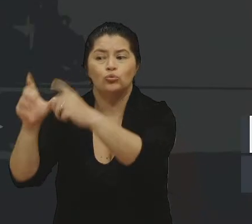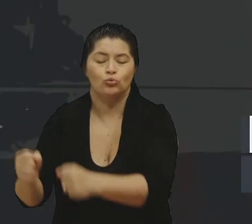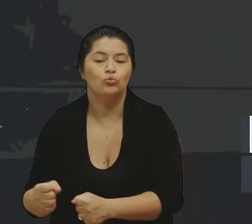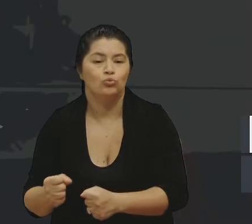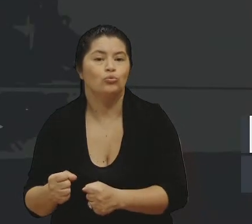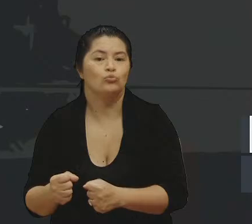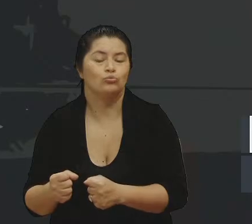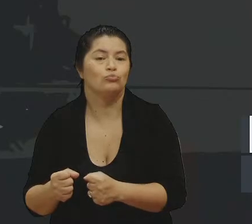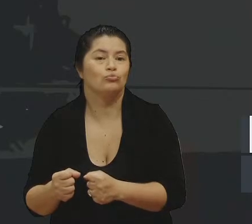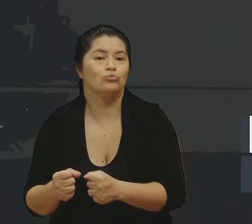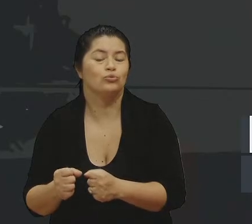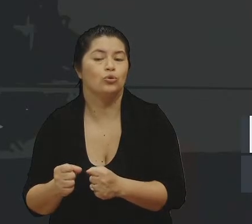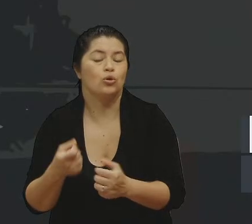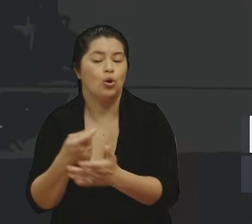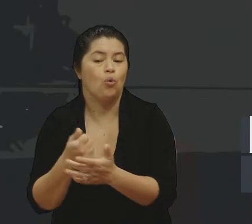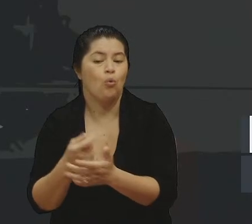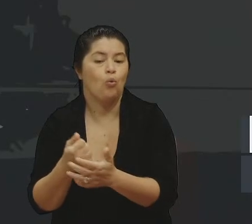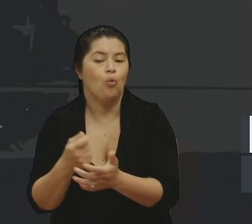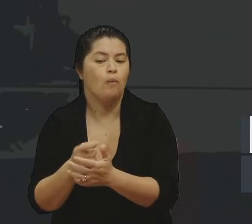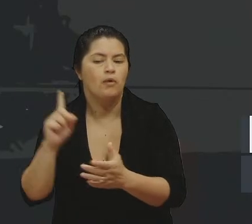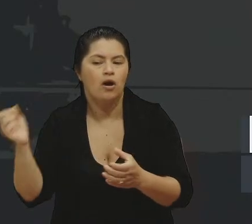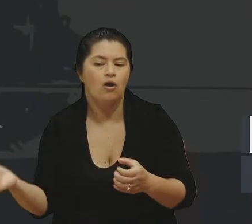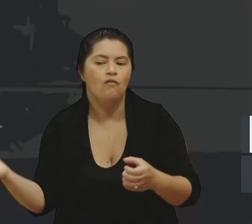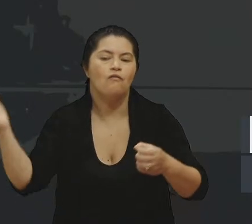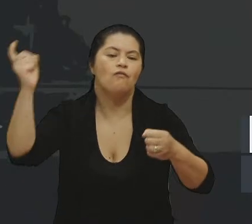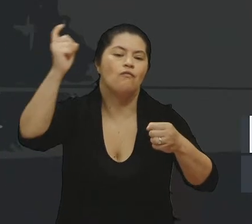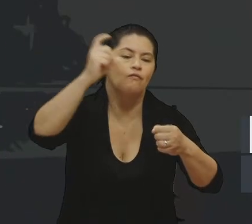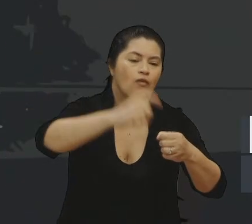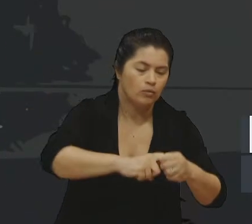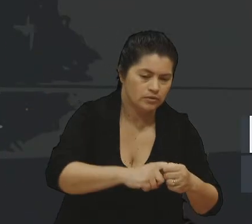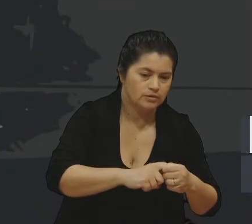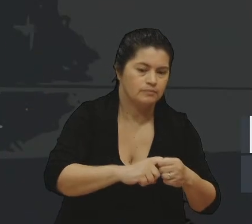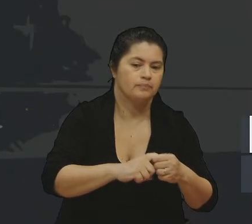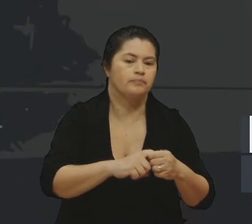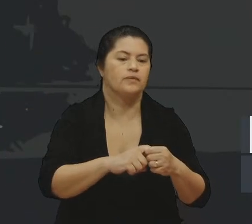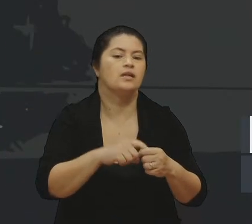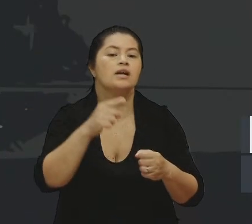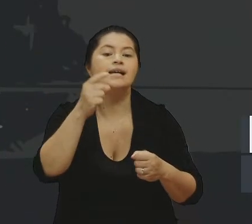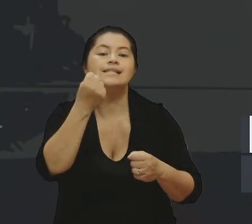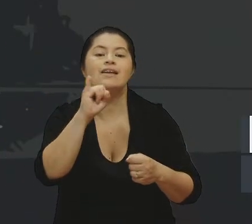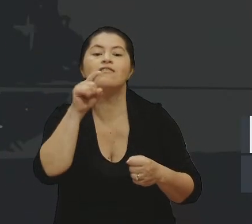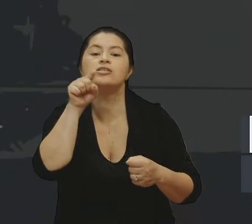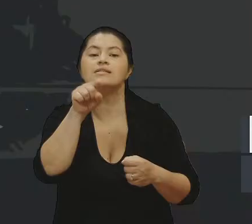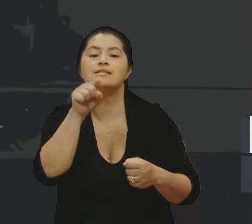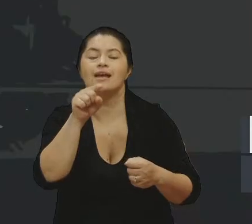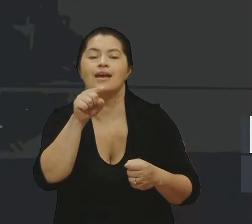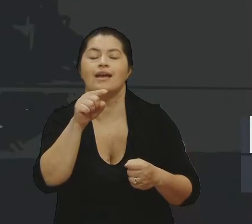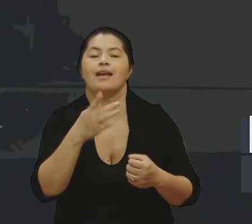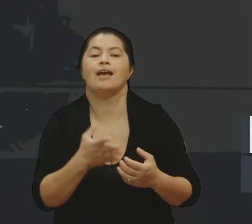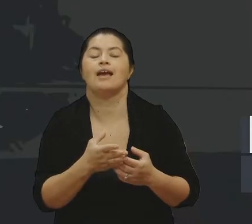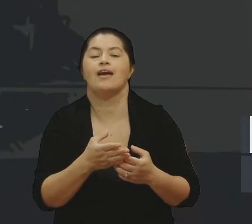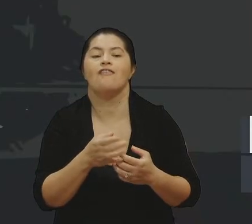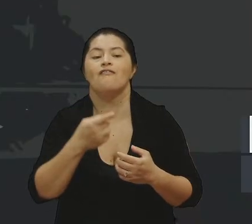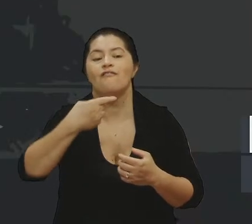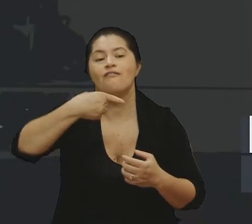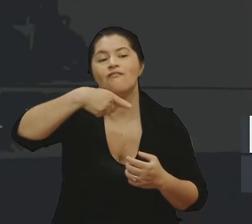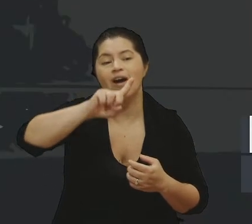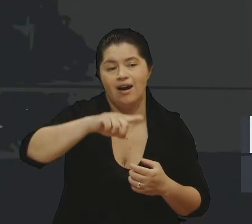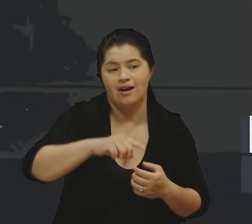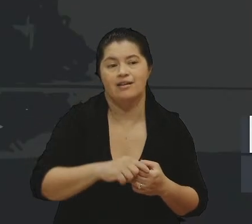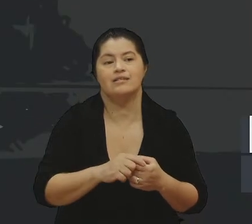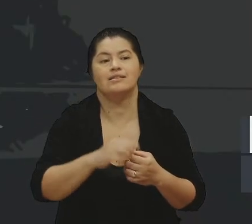acumula e volta para ele cerca de 1%. Mas as pessoas usam. Se você vai na Tudo em Grãos e não informa seu CPF na compra, você está perdendo dinheiro.